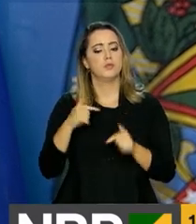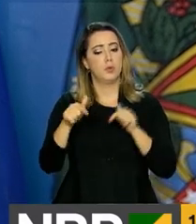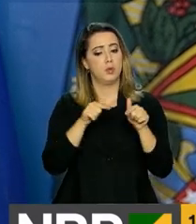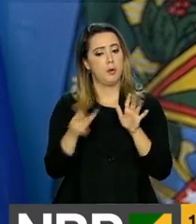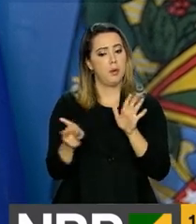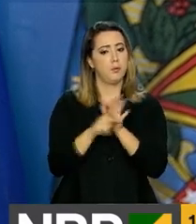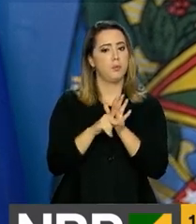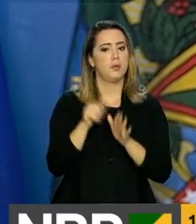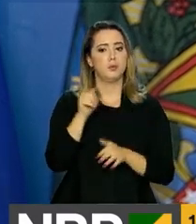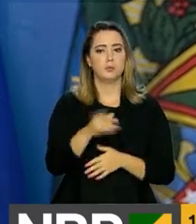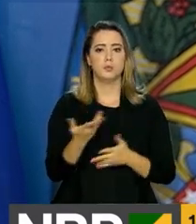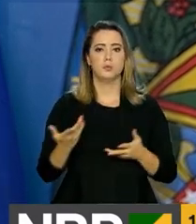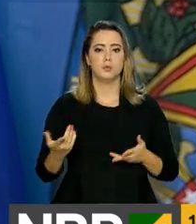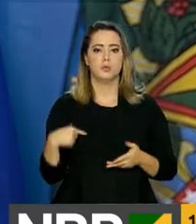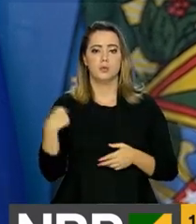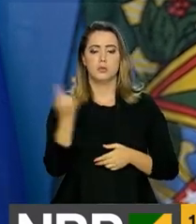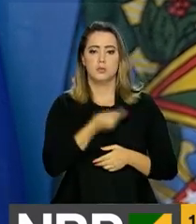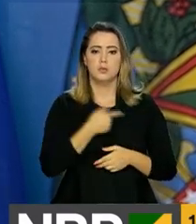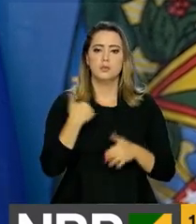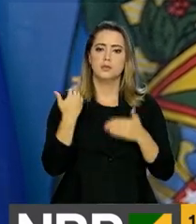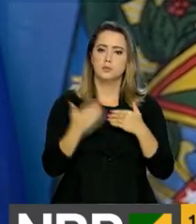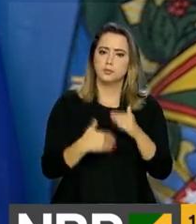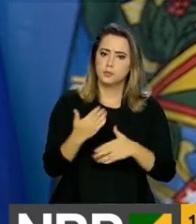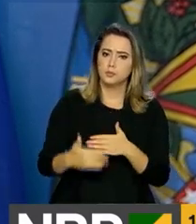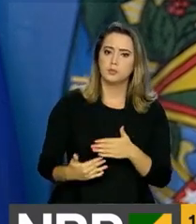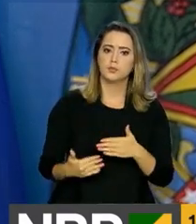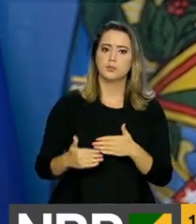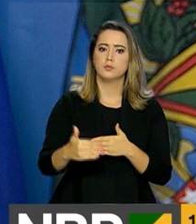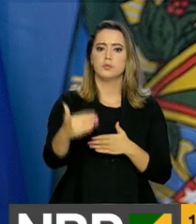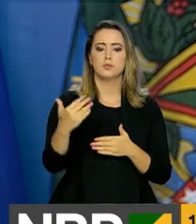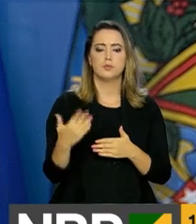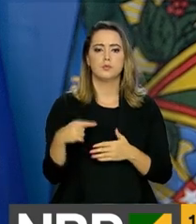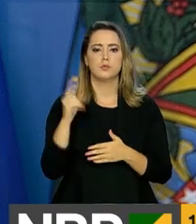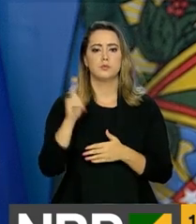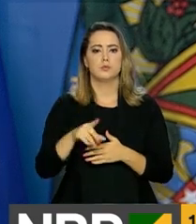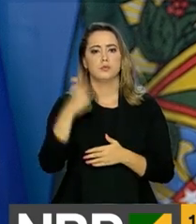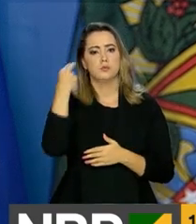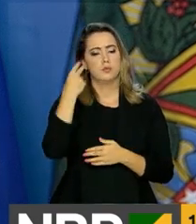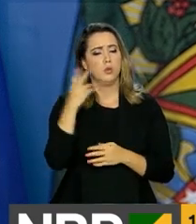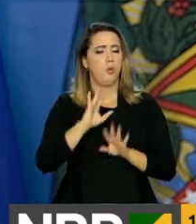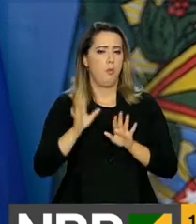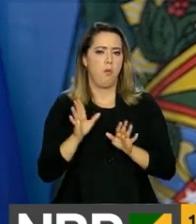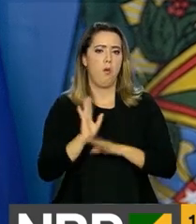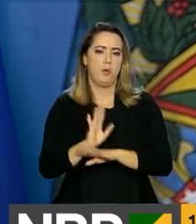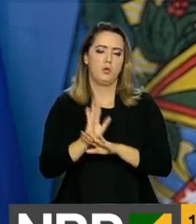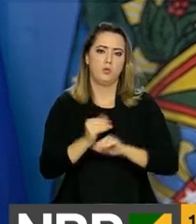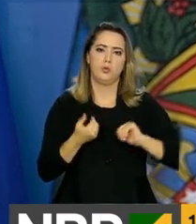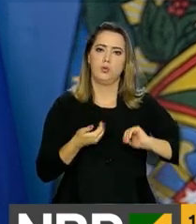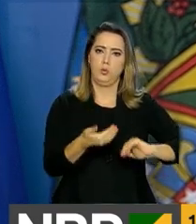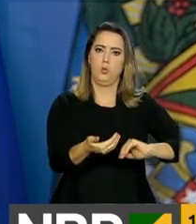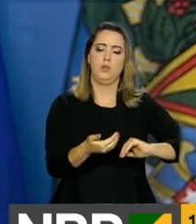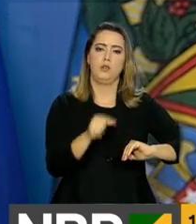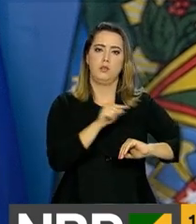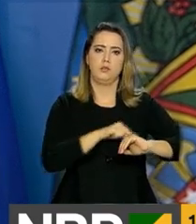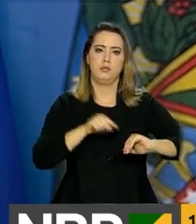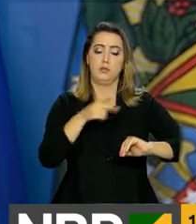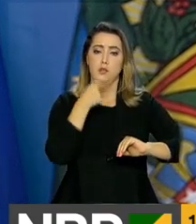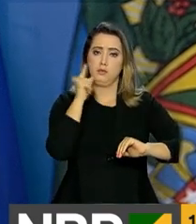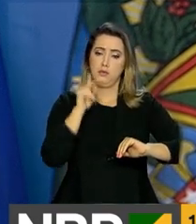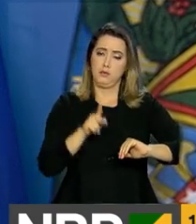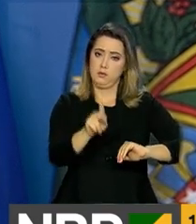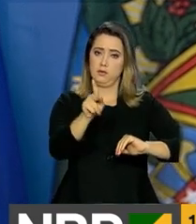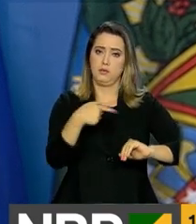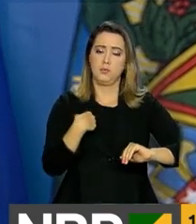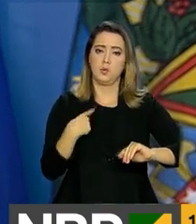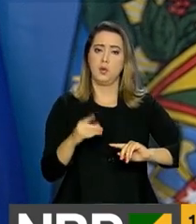então nós estamos com isso é naturalmente com o apoio do congresso nacional eu sempre digo que é uma